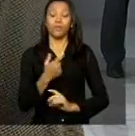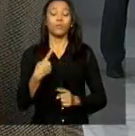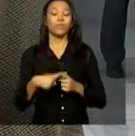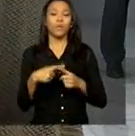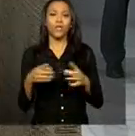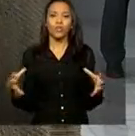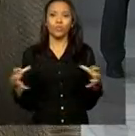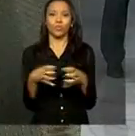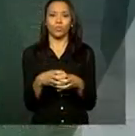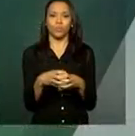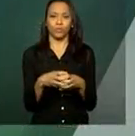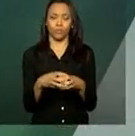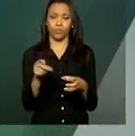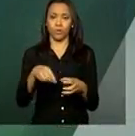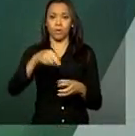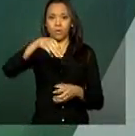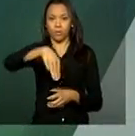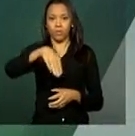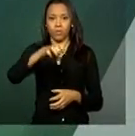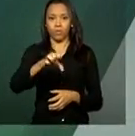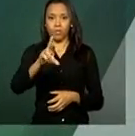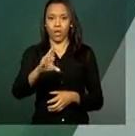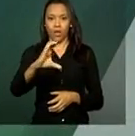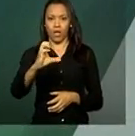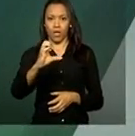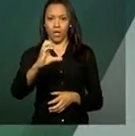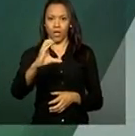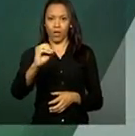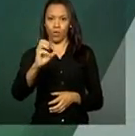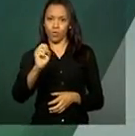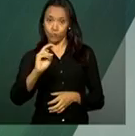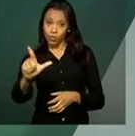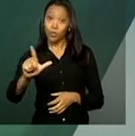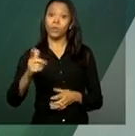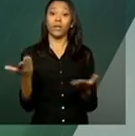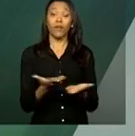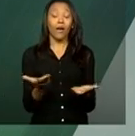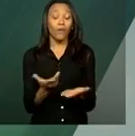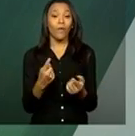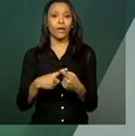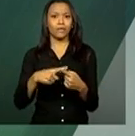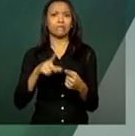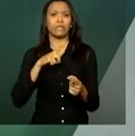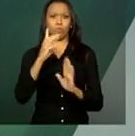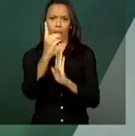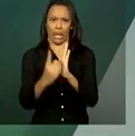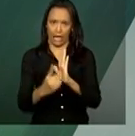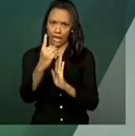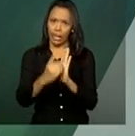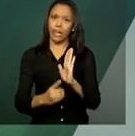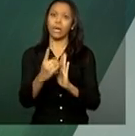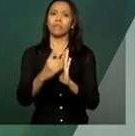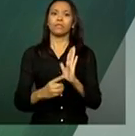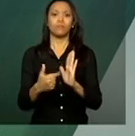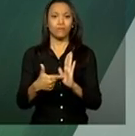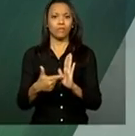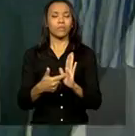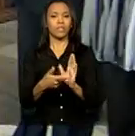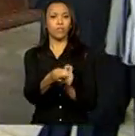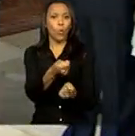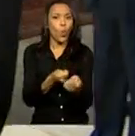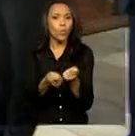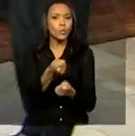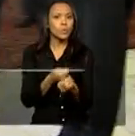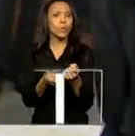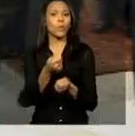Mercosul, né? E que ganhou destaque agora há pouco, né? Recentemente, com esse decreto de autorizar o Estado a controlar o cultivo e a venda da